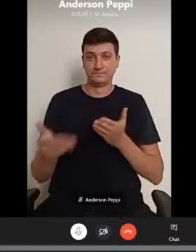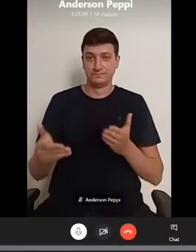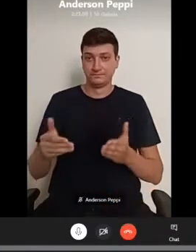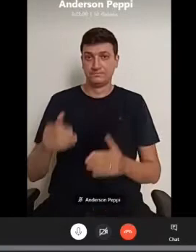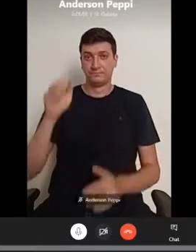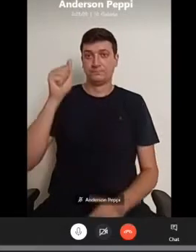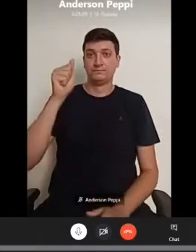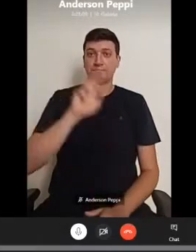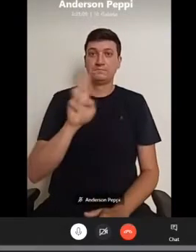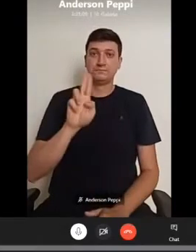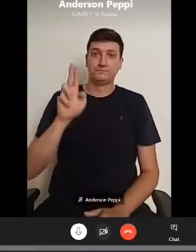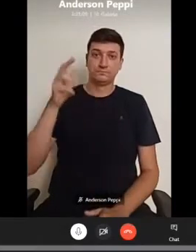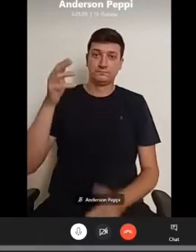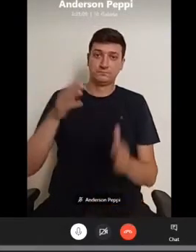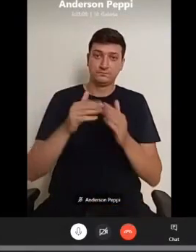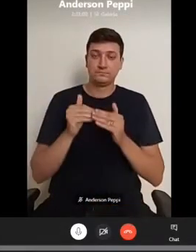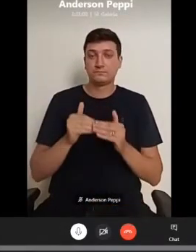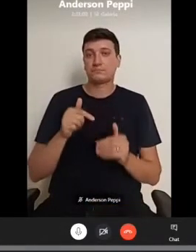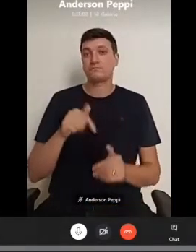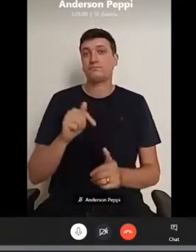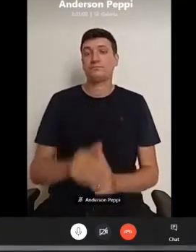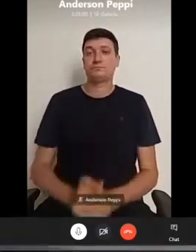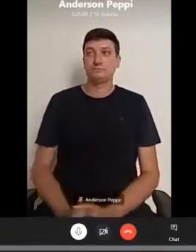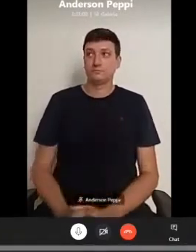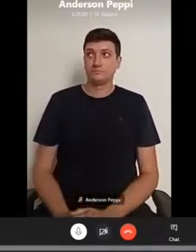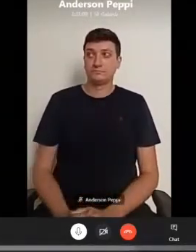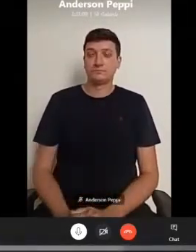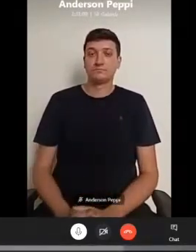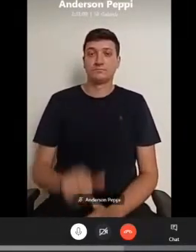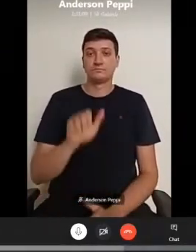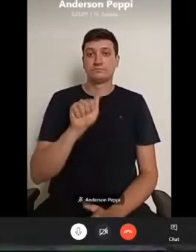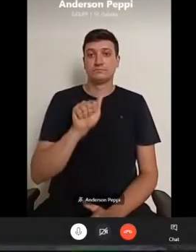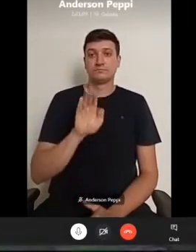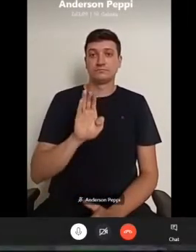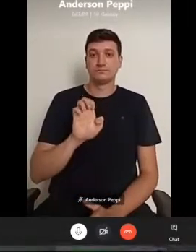Dando início, então, Abelardo Vanderlino da Costa Neto.